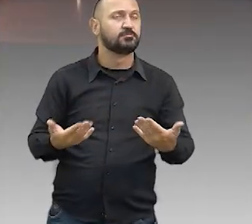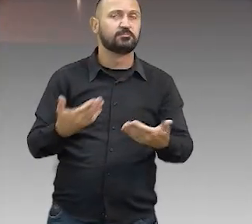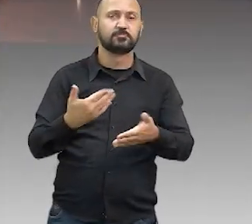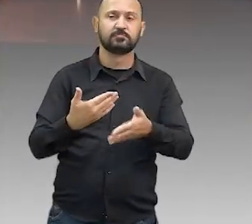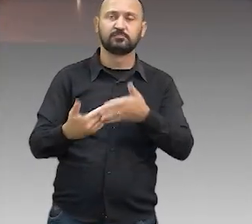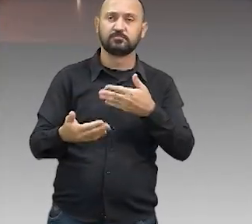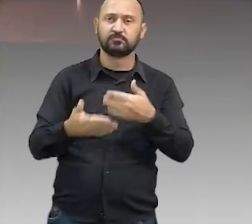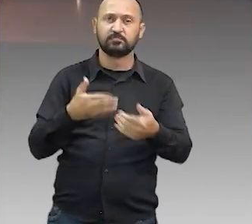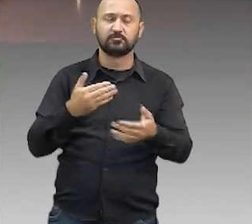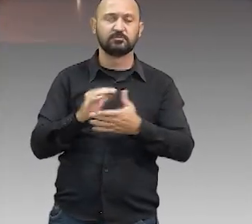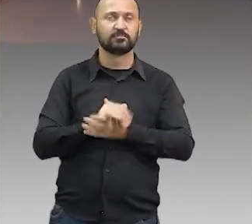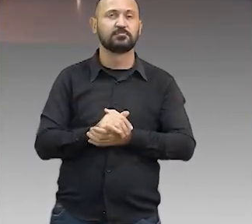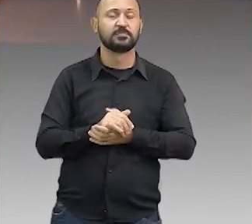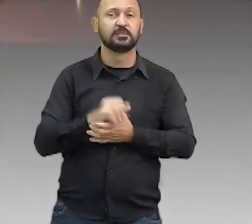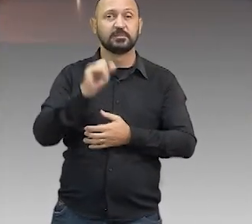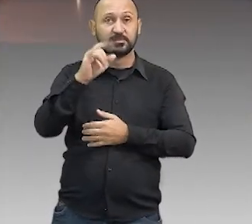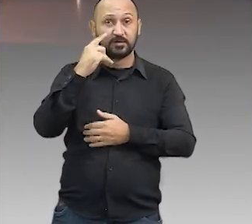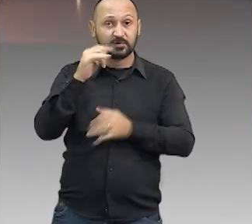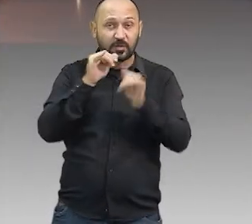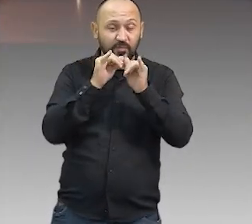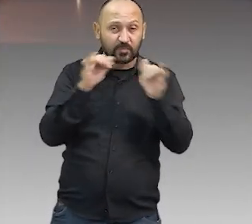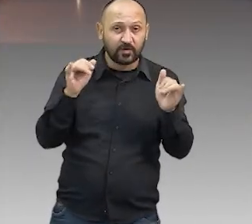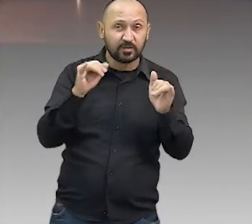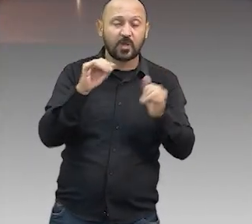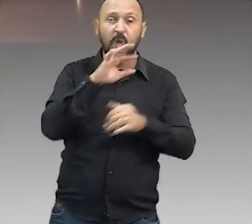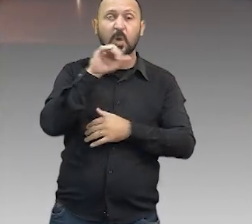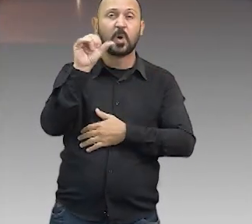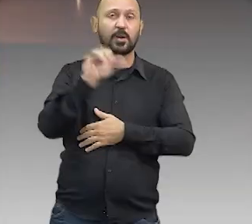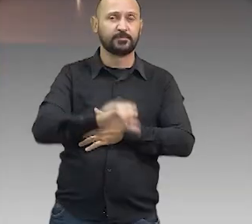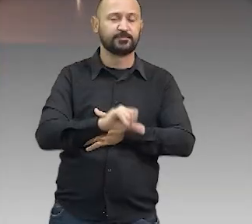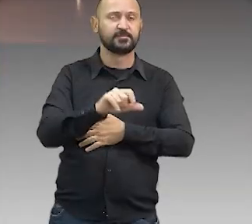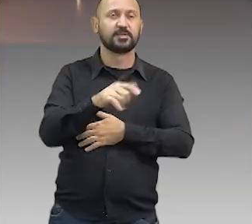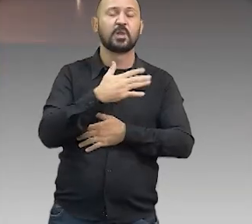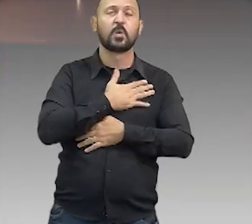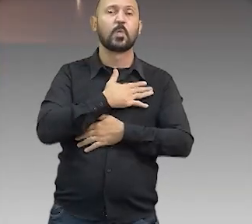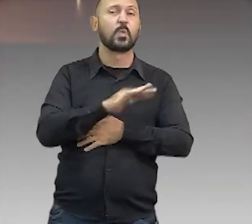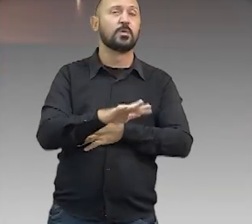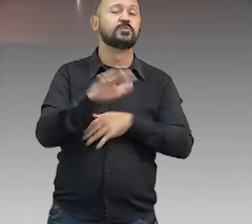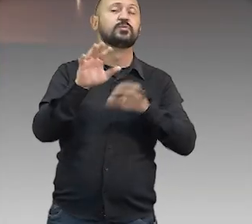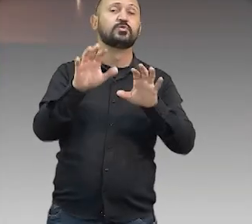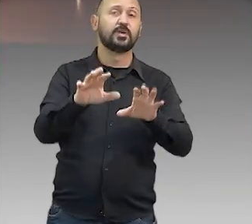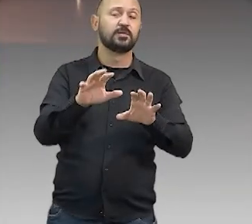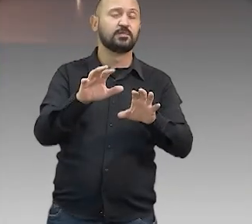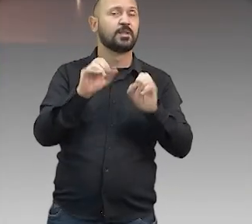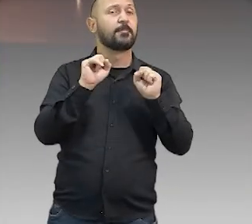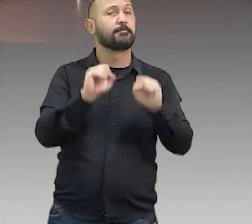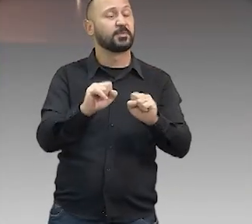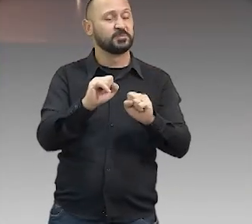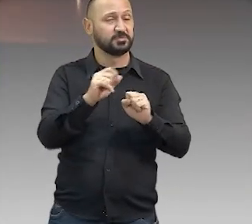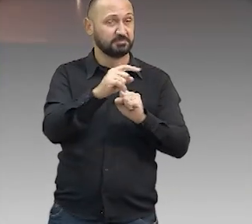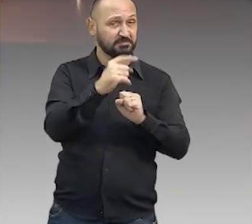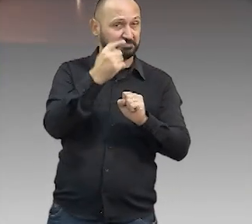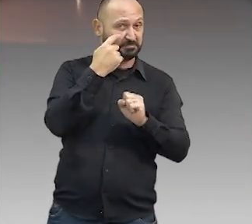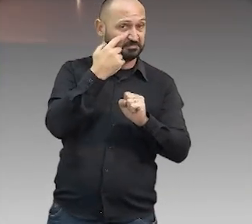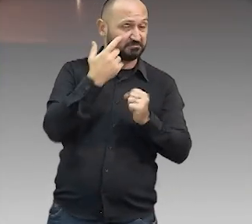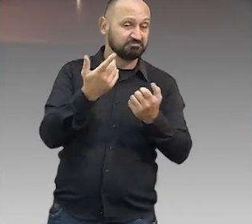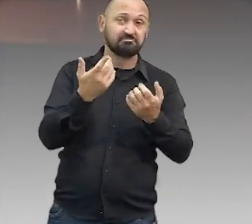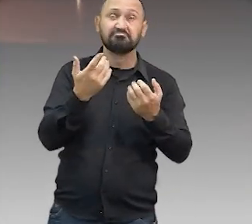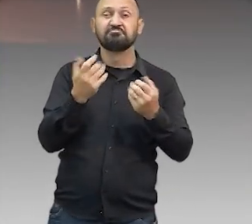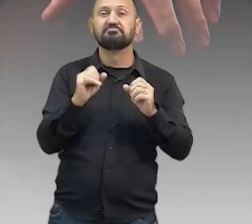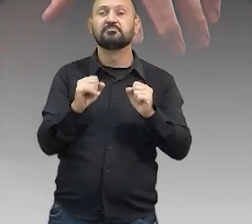ou onde quer que seja, se você dá uma notícia negativa, que ele não gosta, de alguma forma ele pode